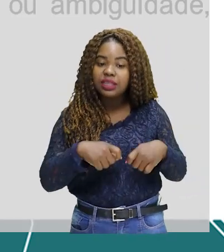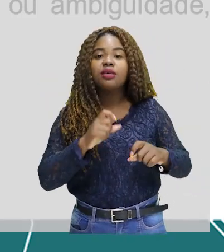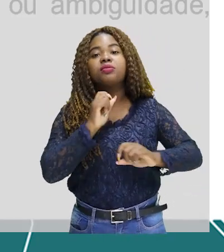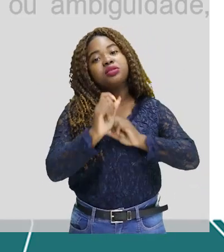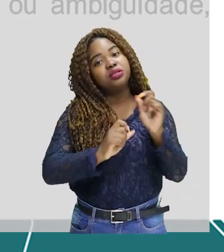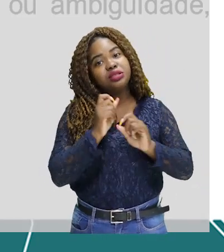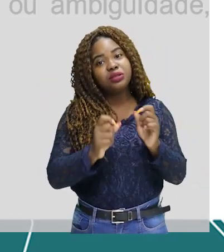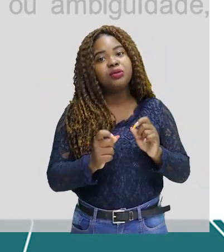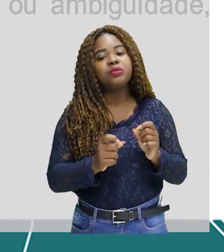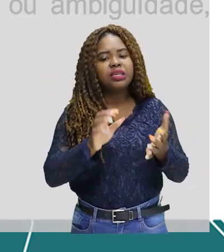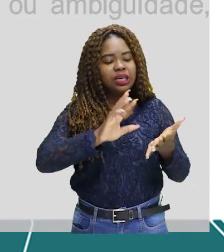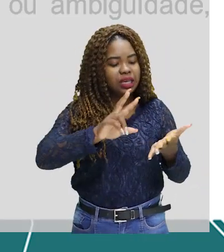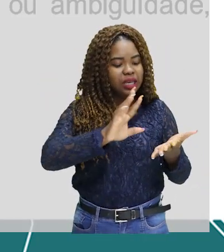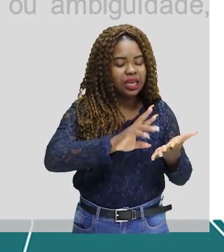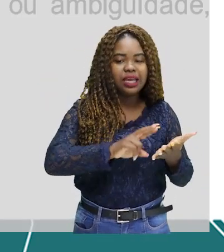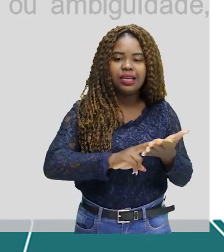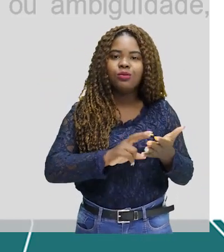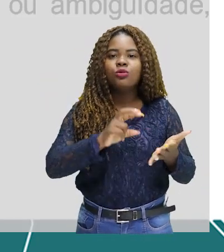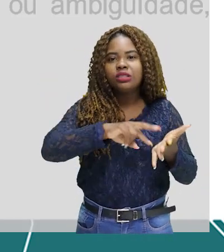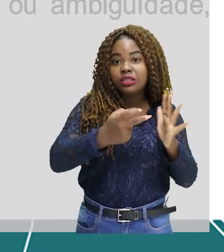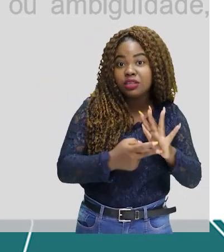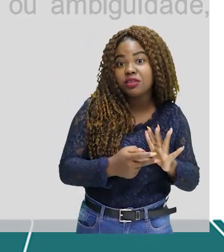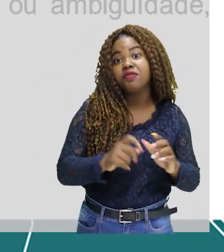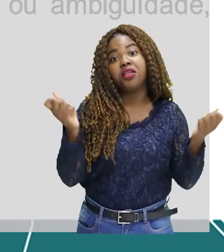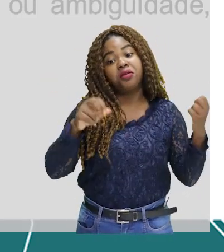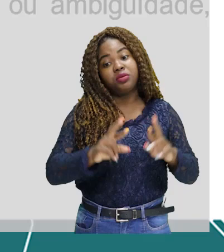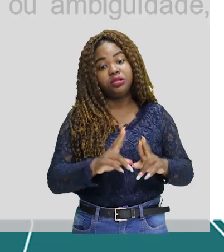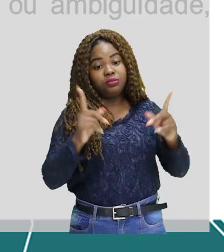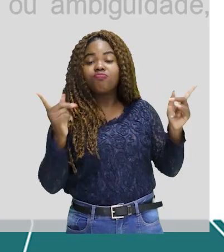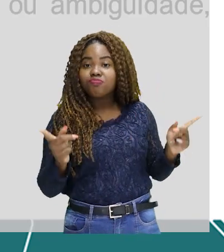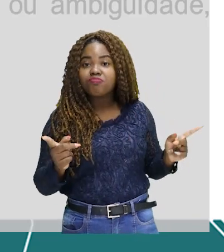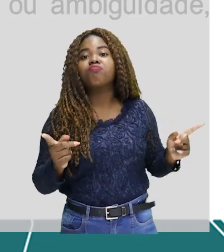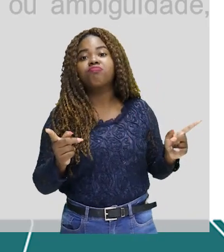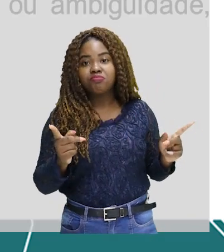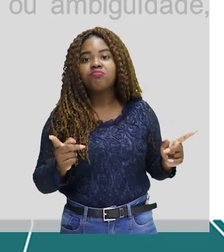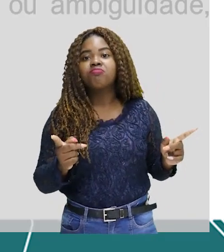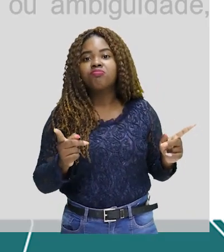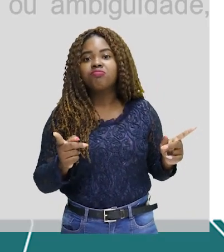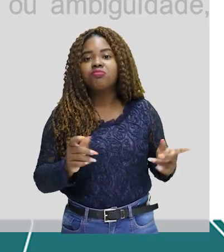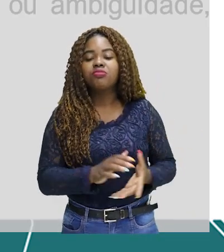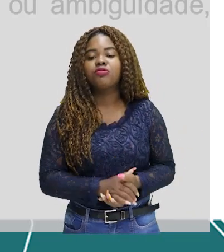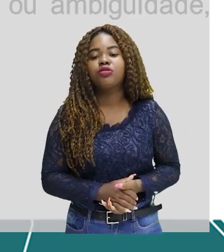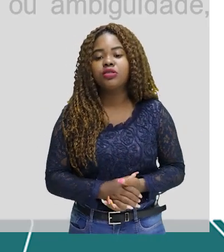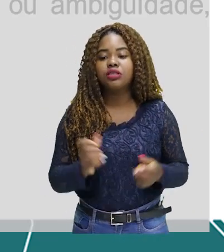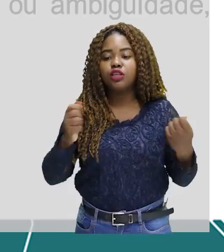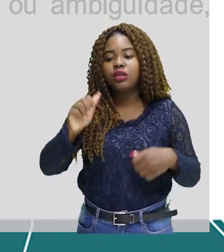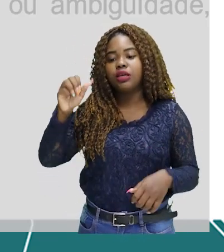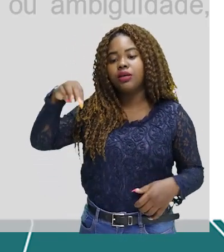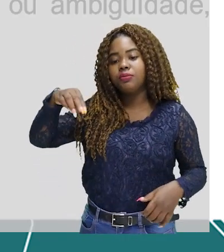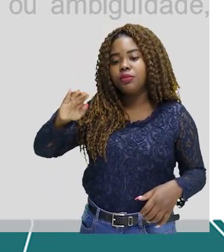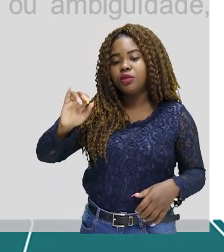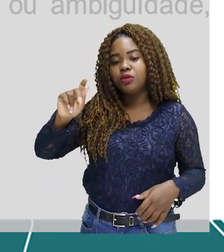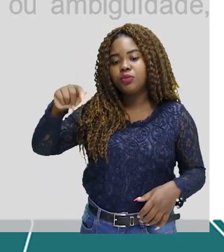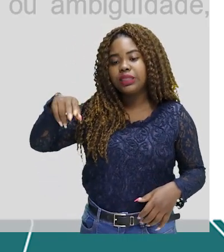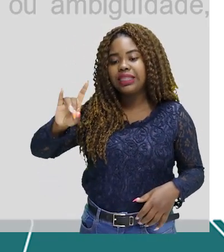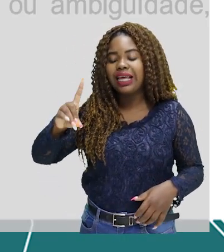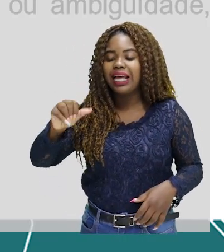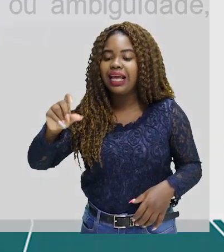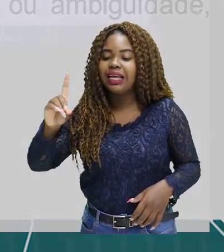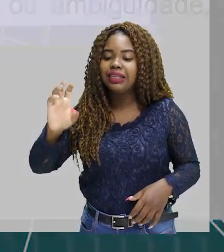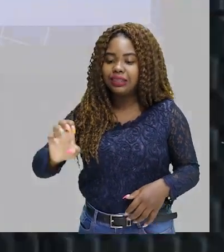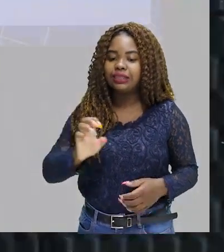se utilizadas de forma a sugerir qualquer tipo de discriminação ou ambiguidade, dando margem, inclusive, a